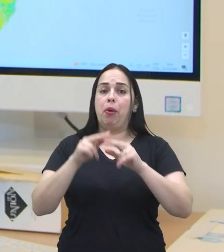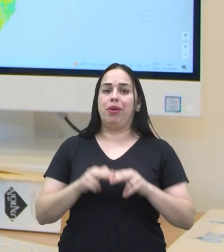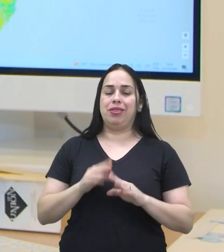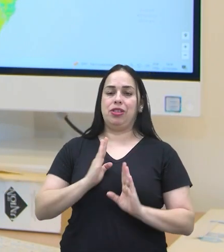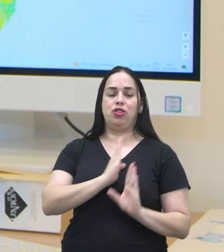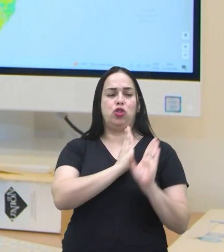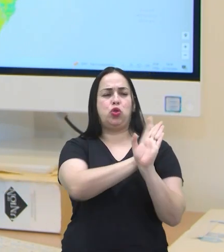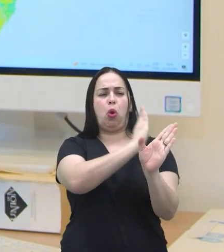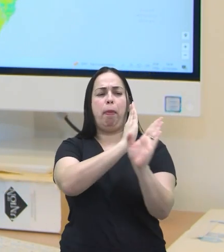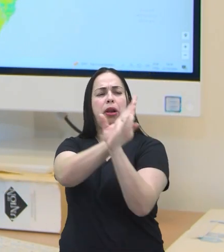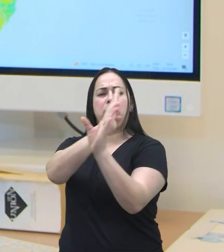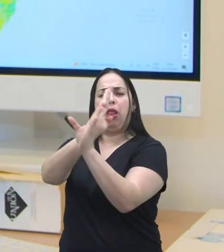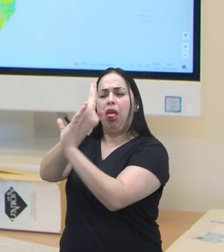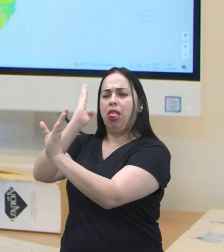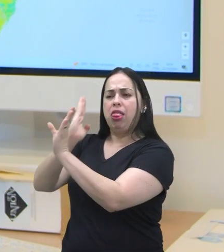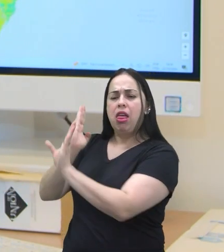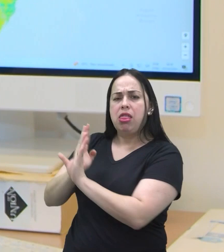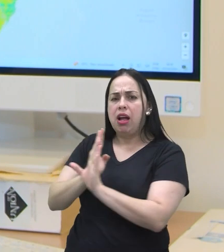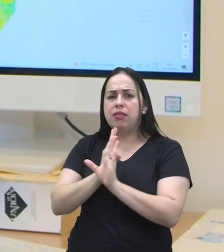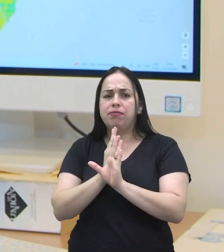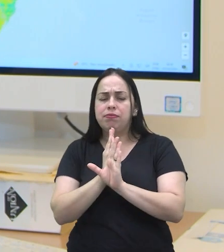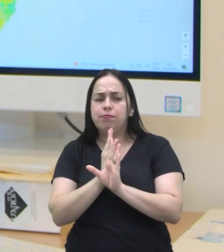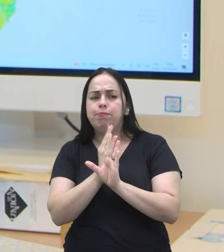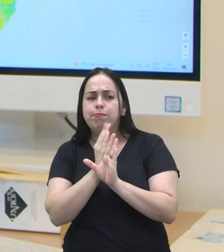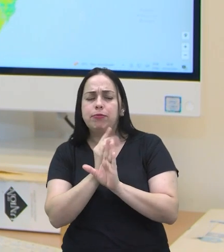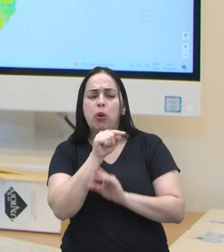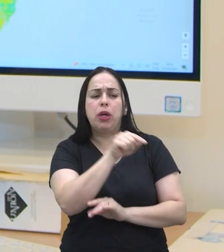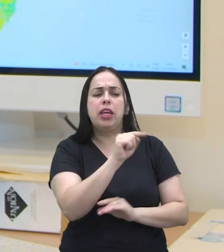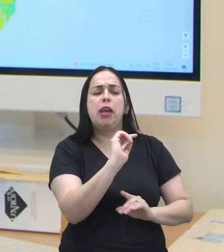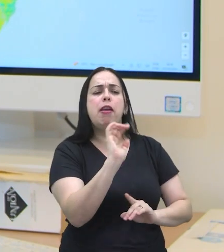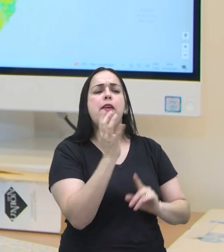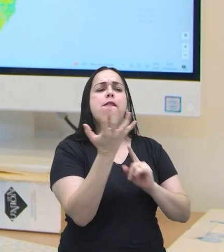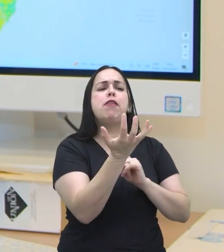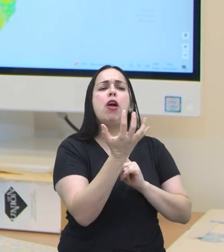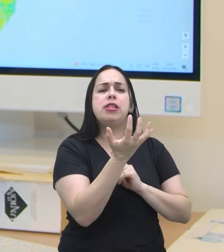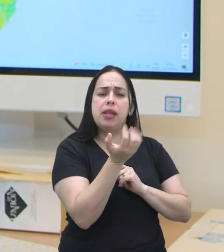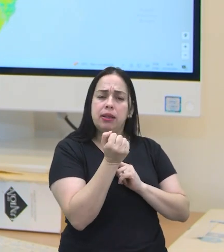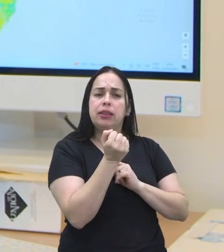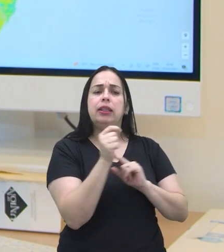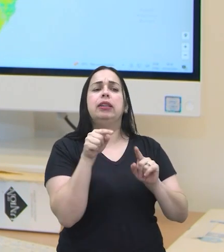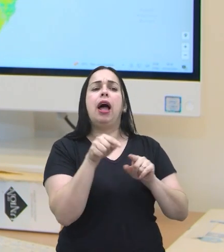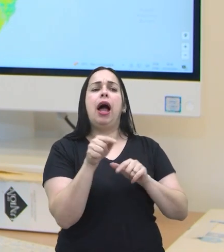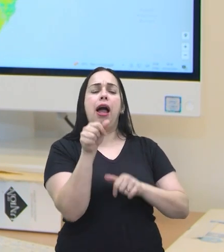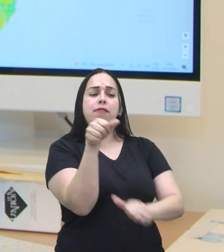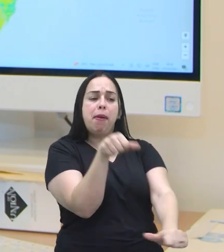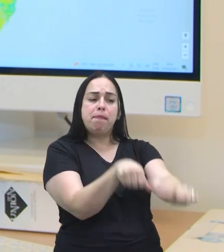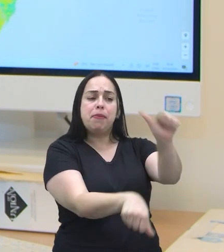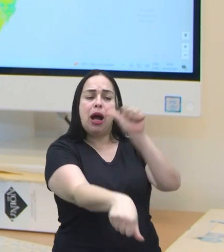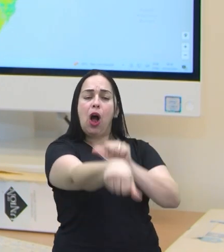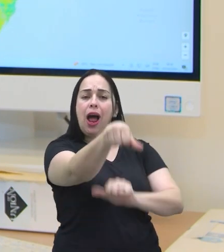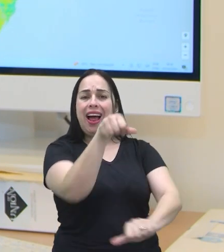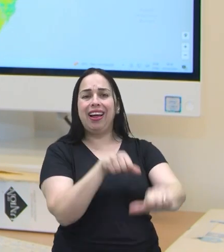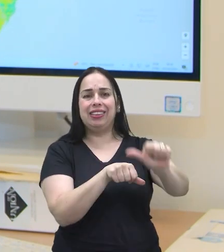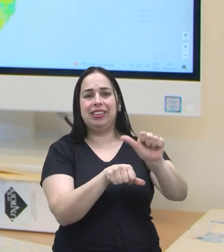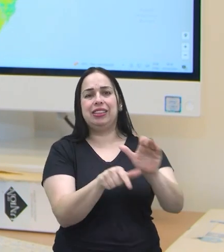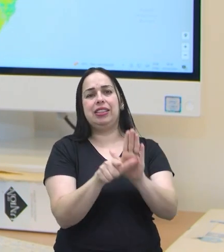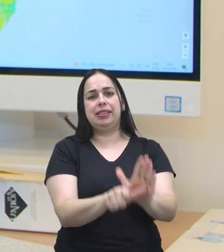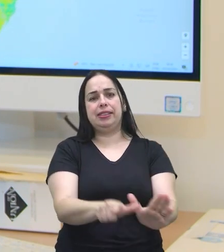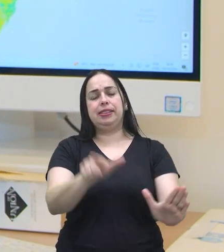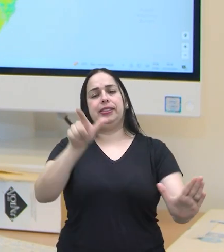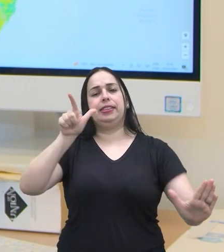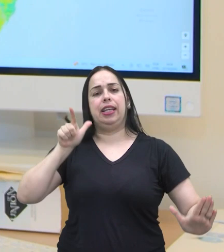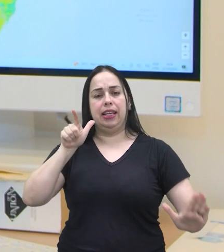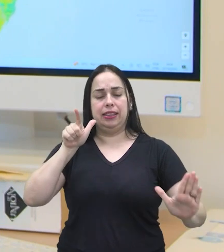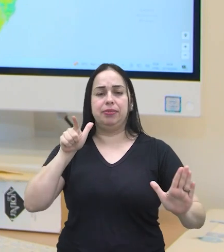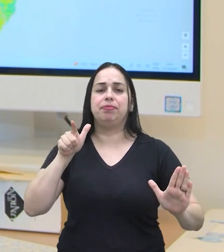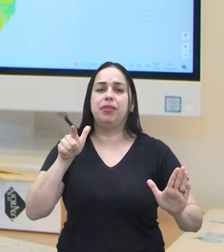gestor ele consegue identificar quais são as variáveis que estão influenciando nesse risco e atuar em cima delas